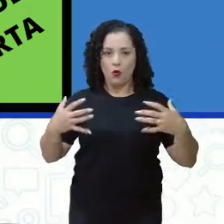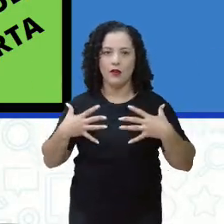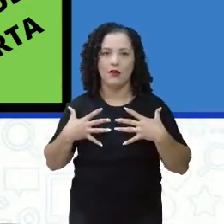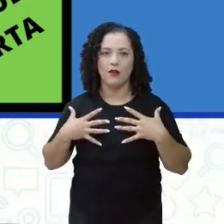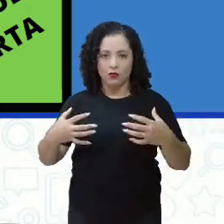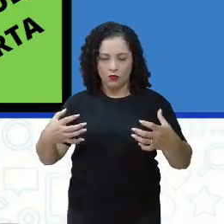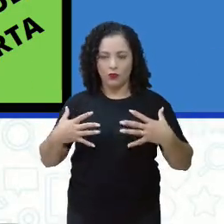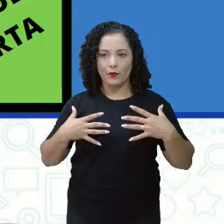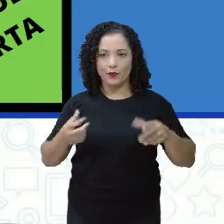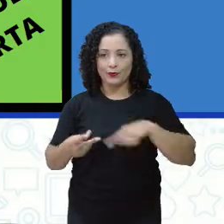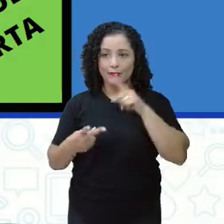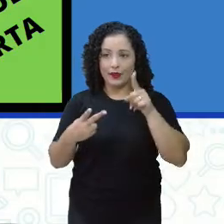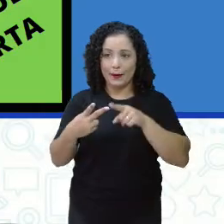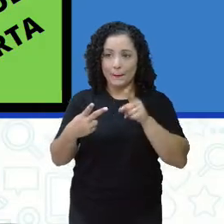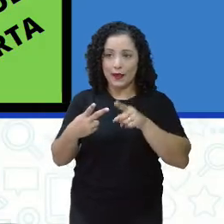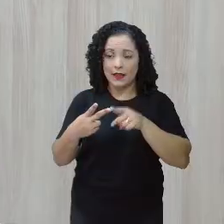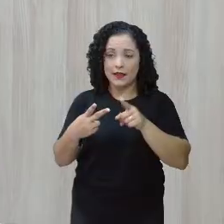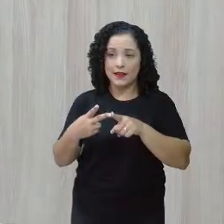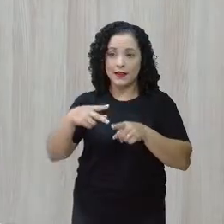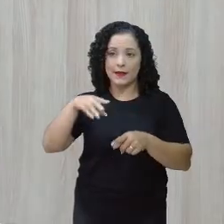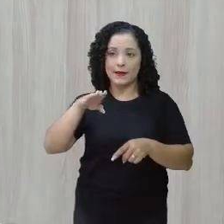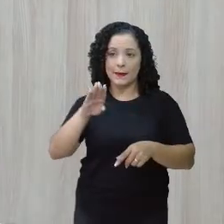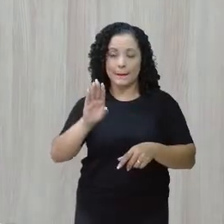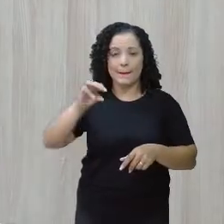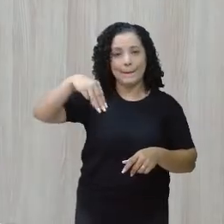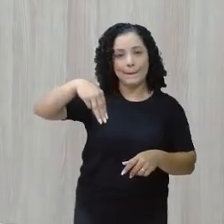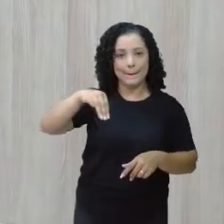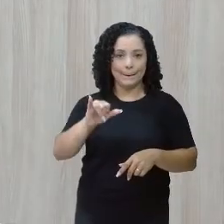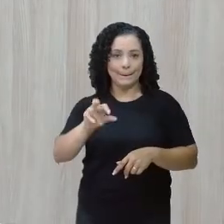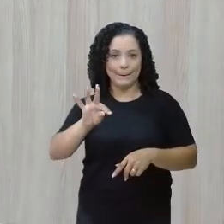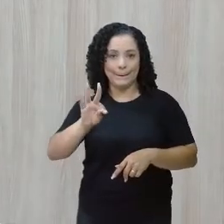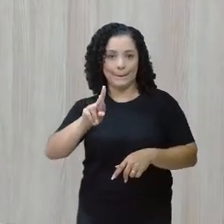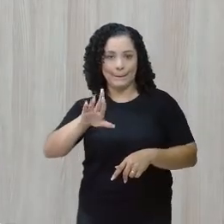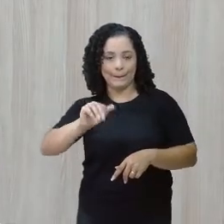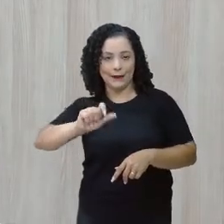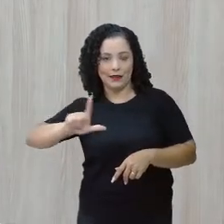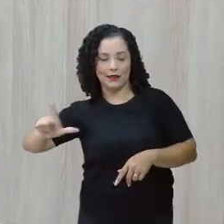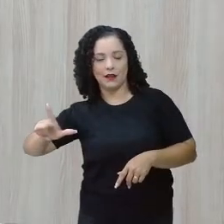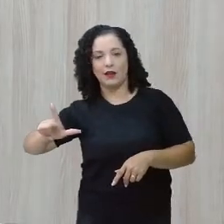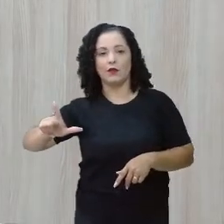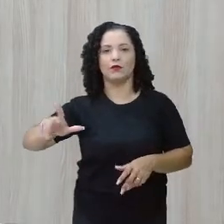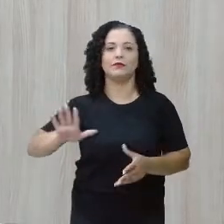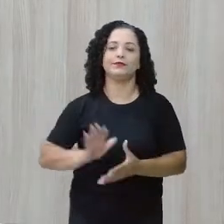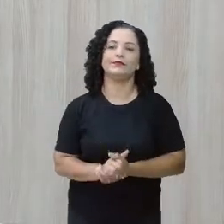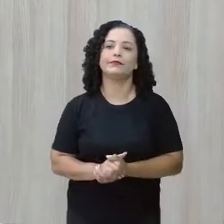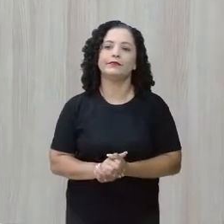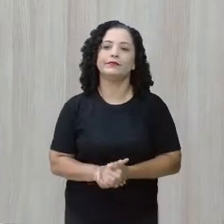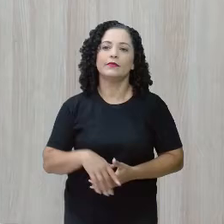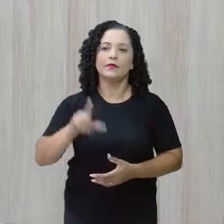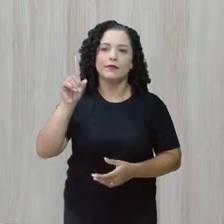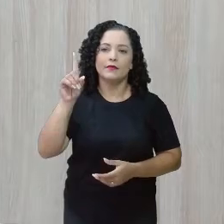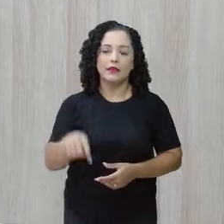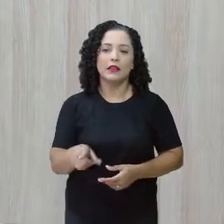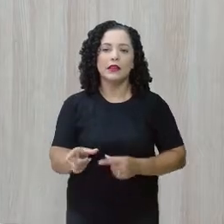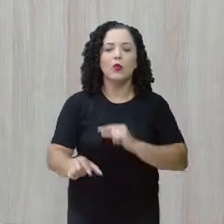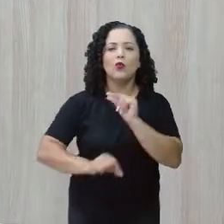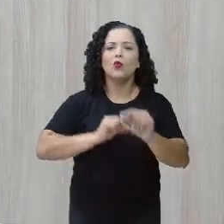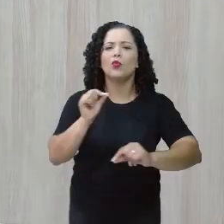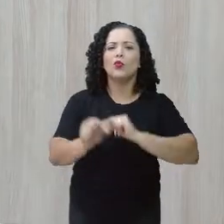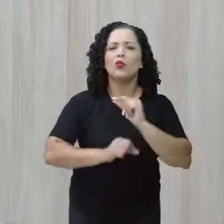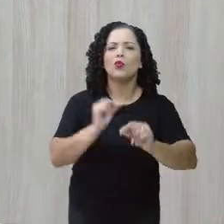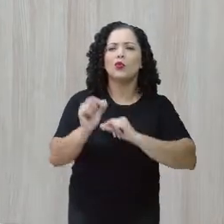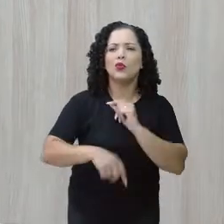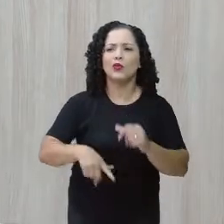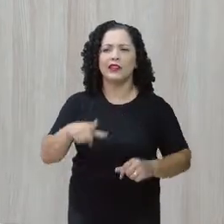válvula bicúspide, ou também chamada de mitral. Então, ele recebe essa questão dos números por conta essas